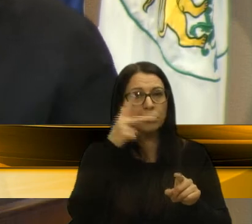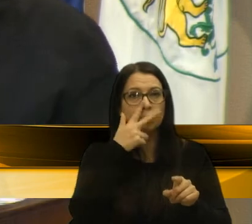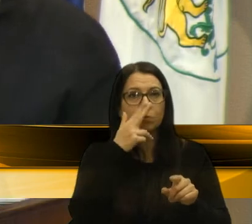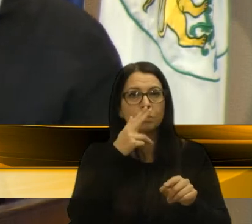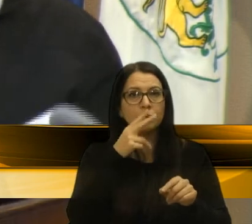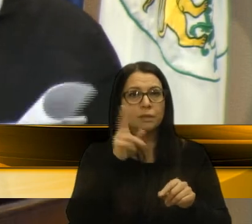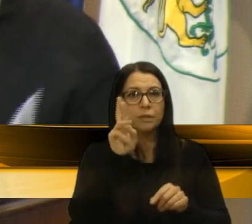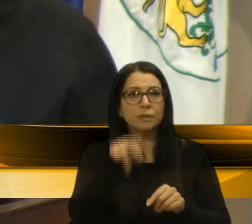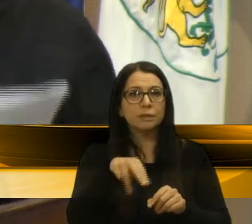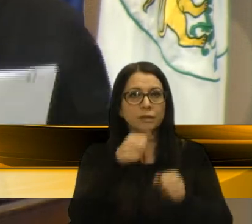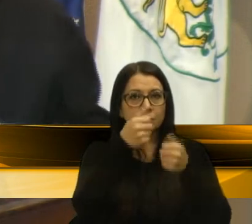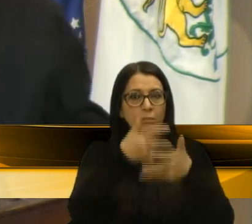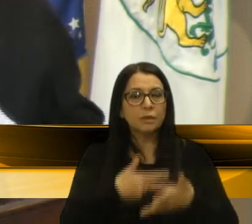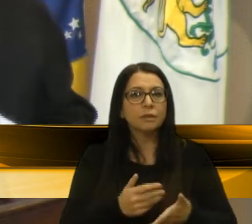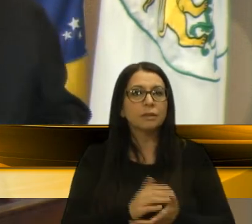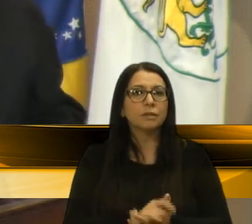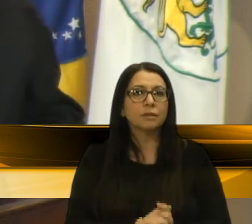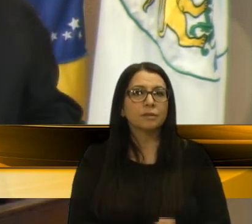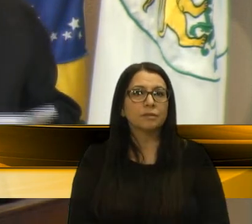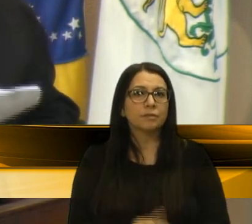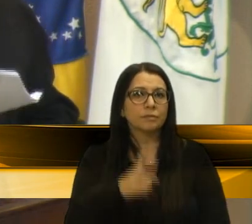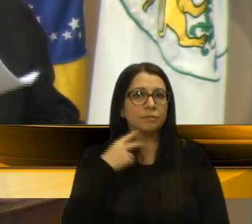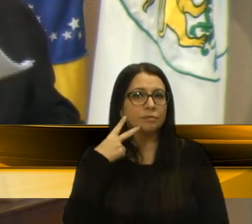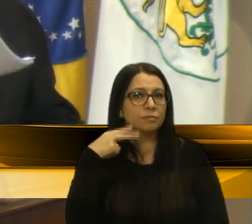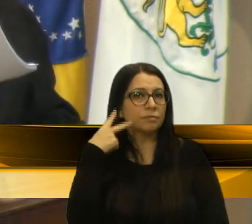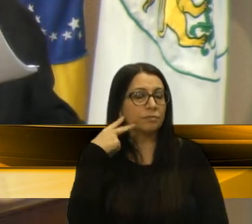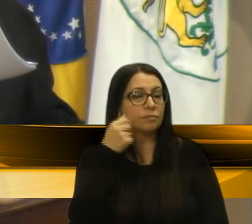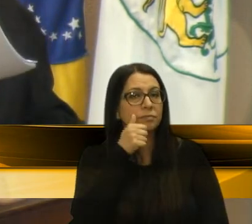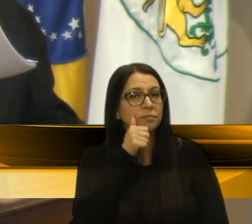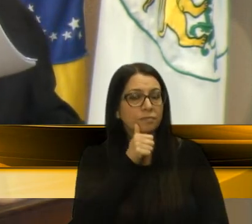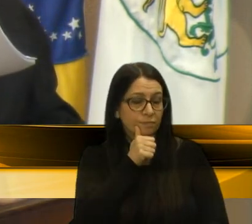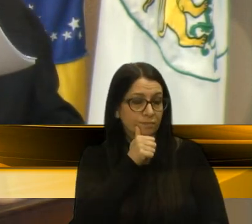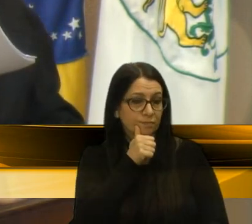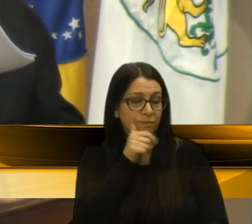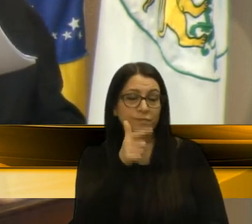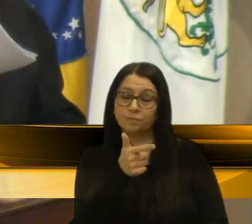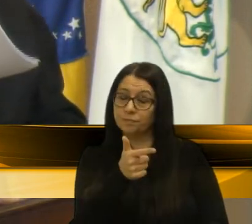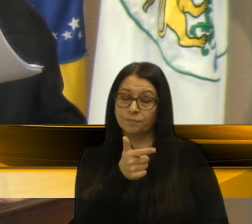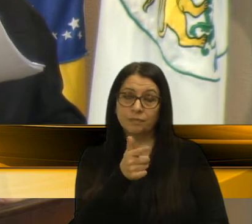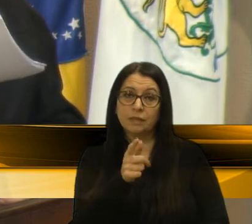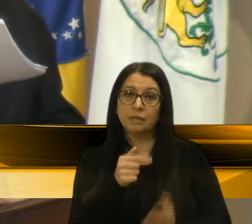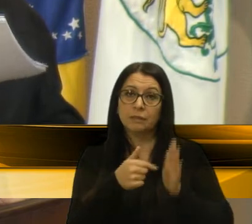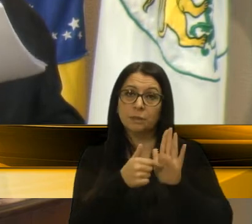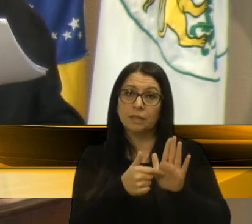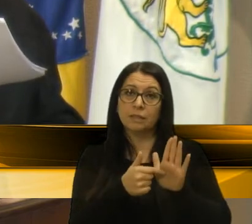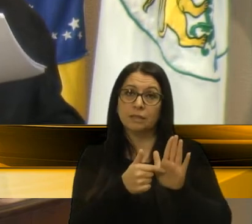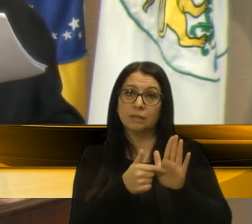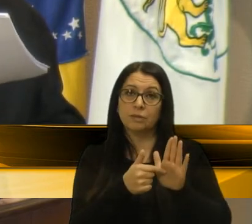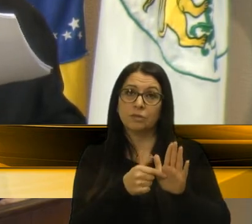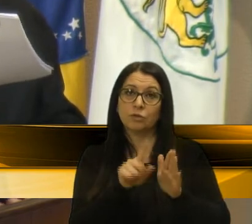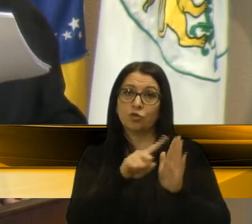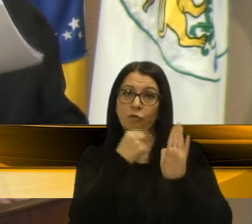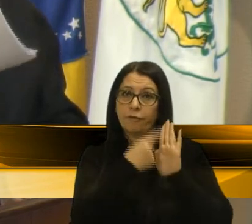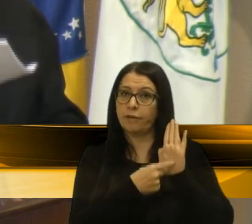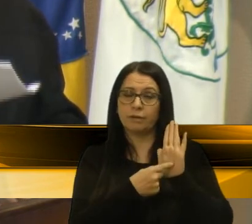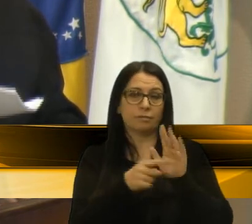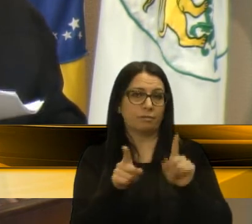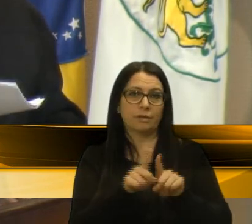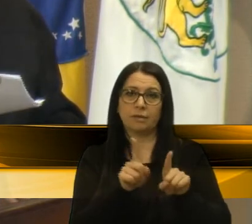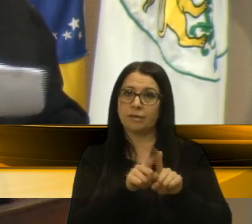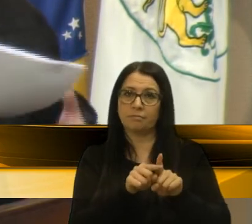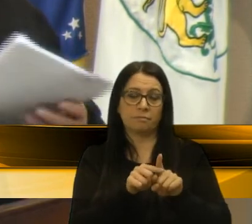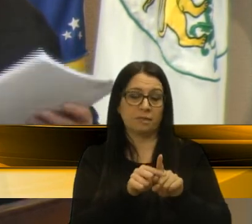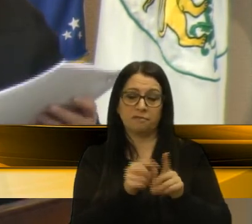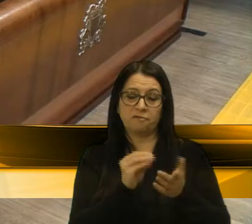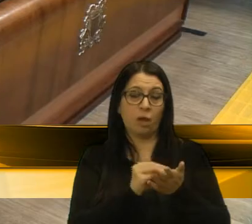as razões expostas. Vereadora Paula, a exposição de motivos do veto também é